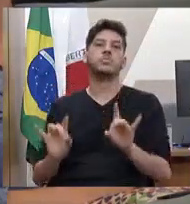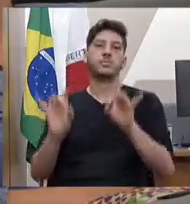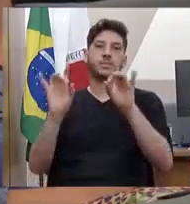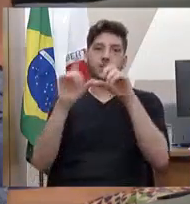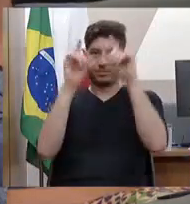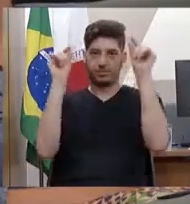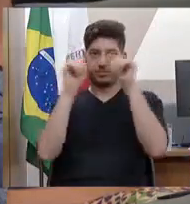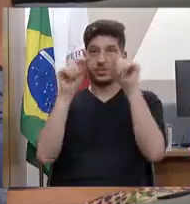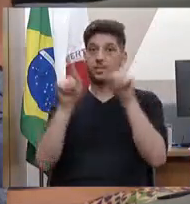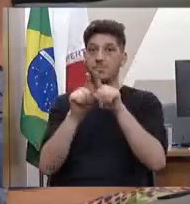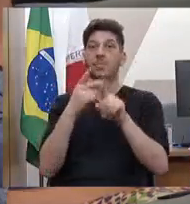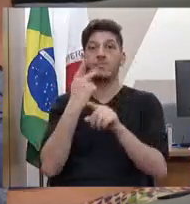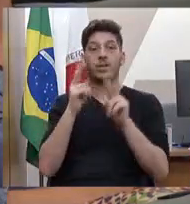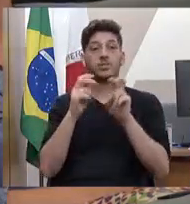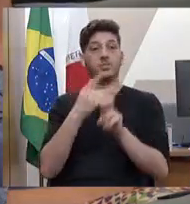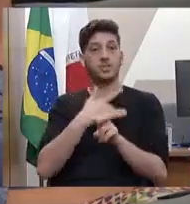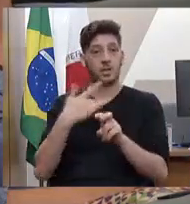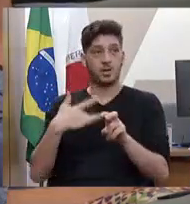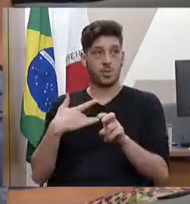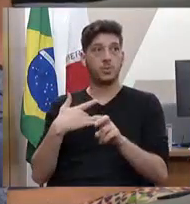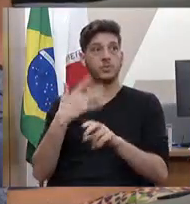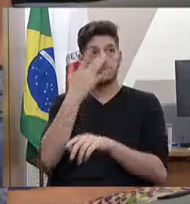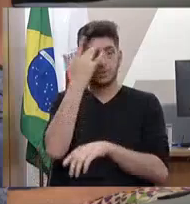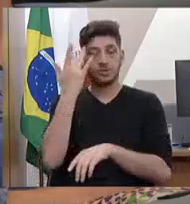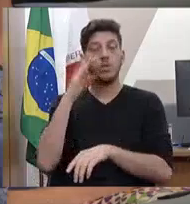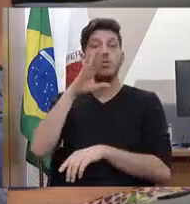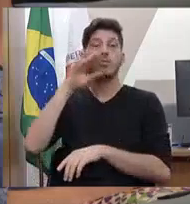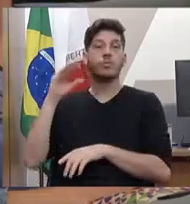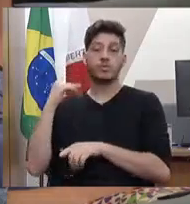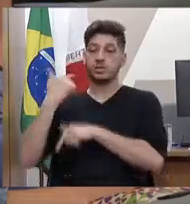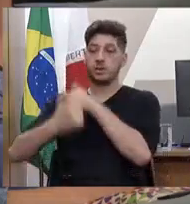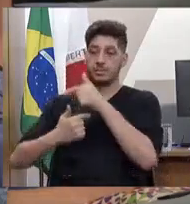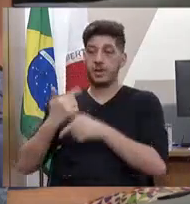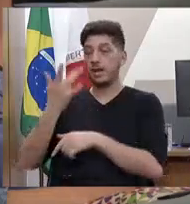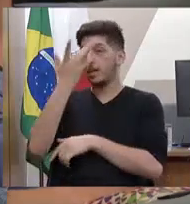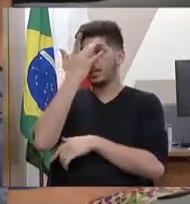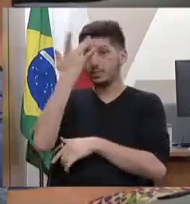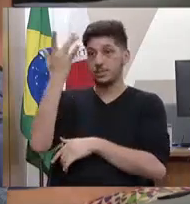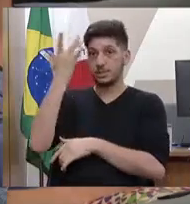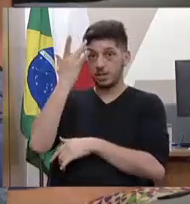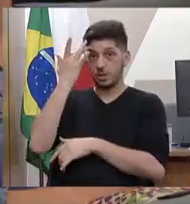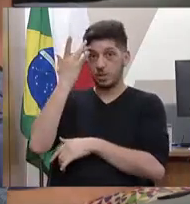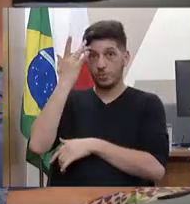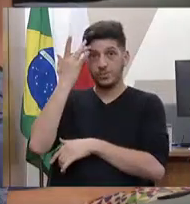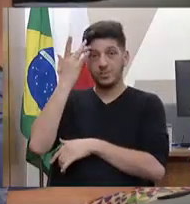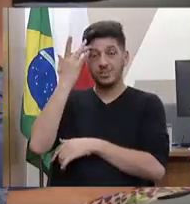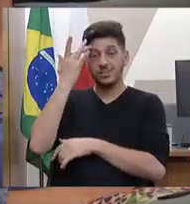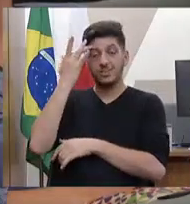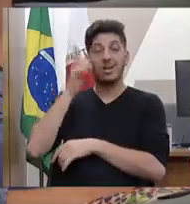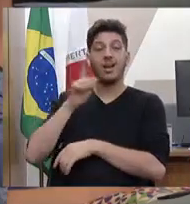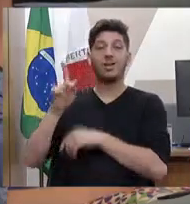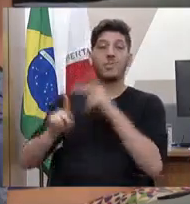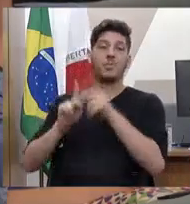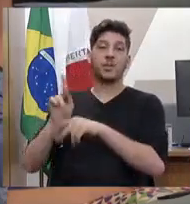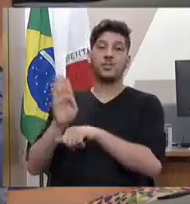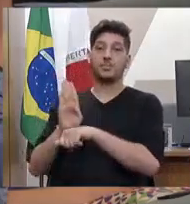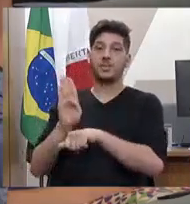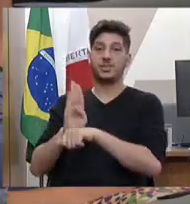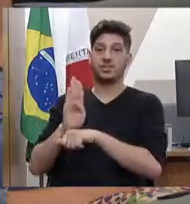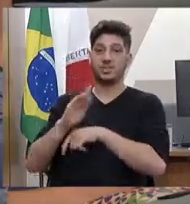do trabalhador a questão da saúde mental dos Trabalhadores de Betim está